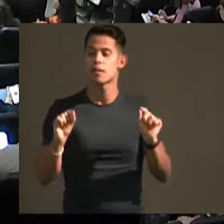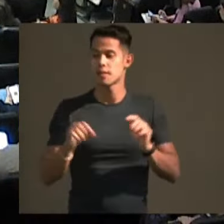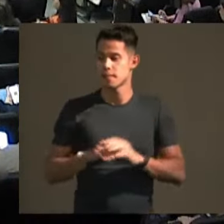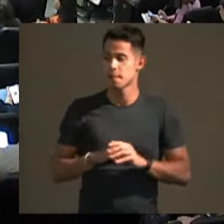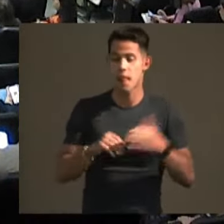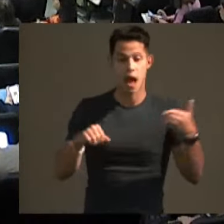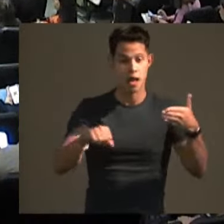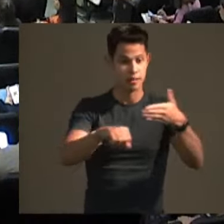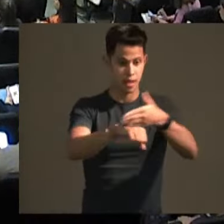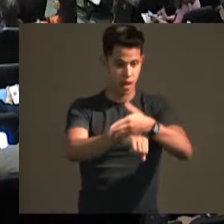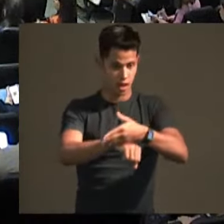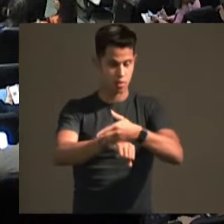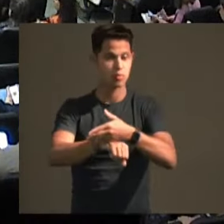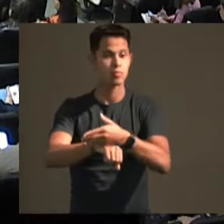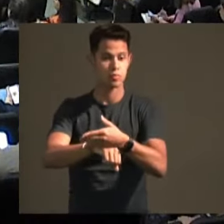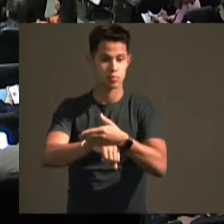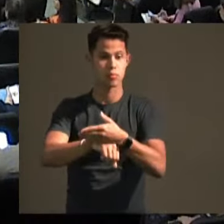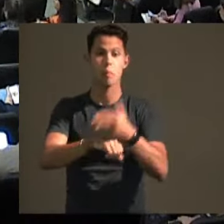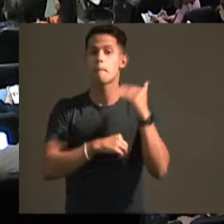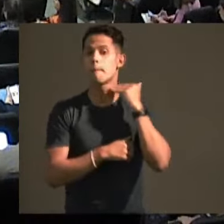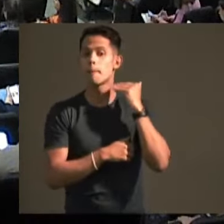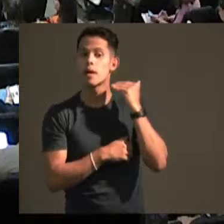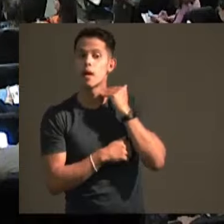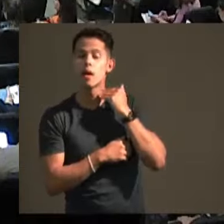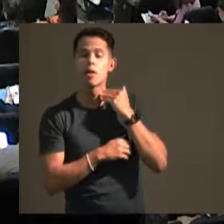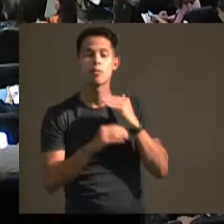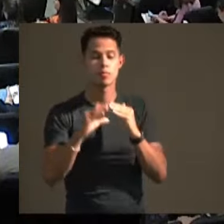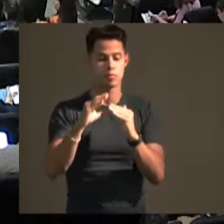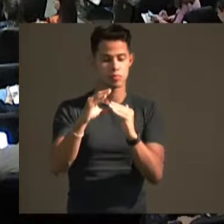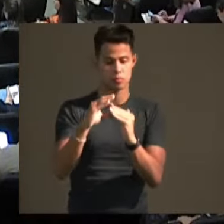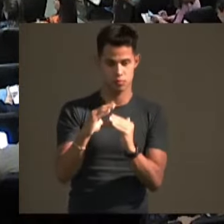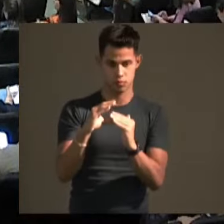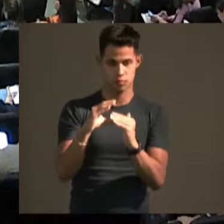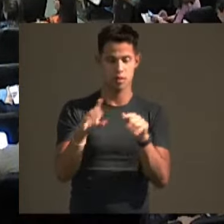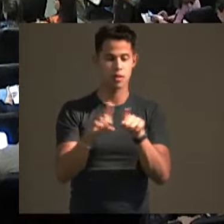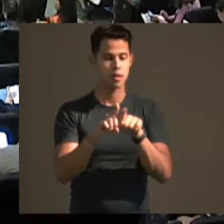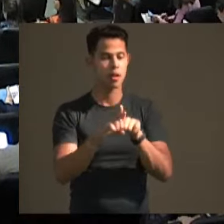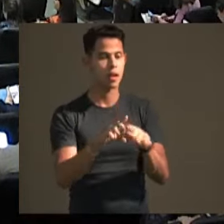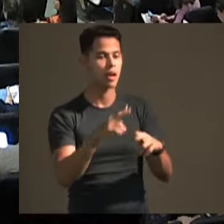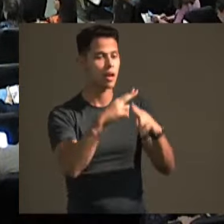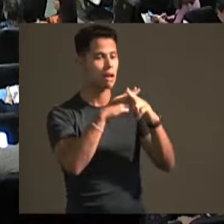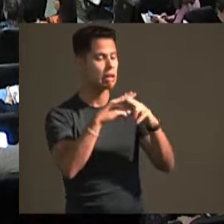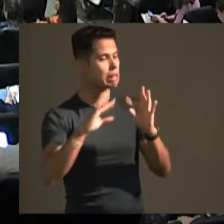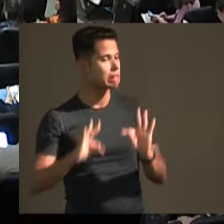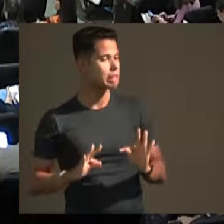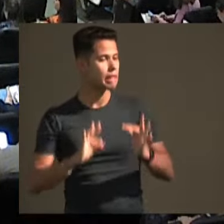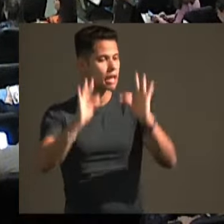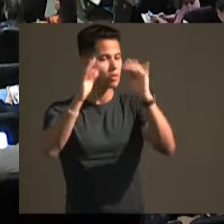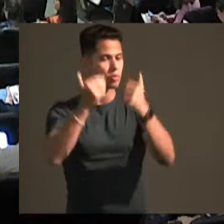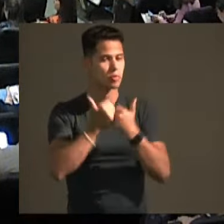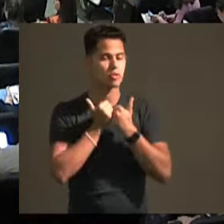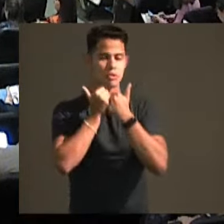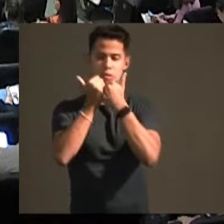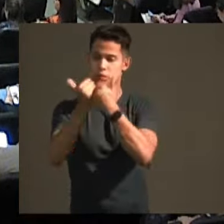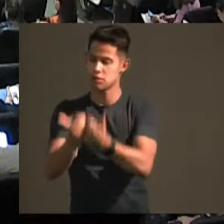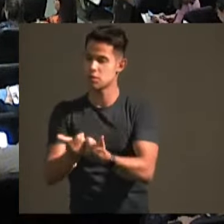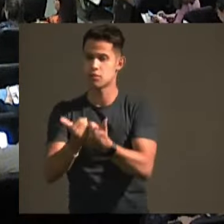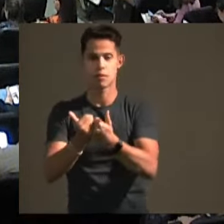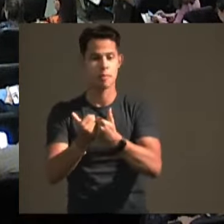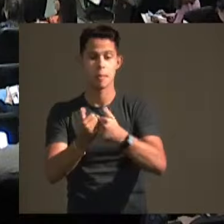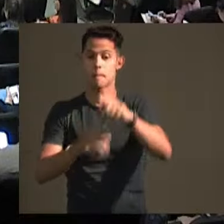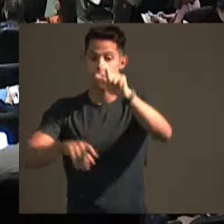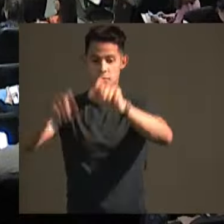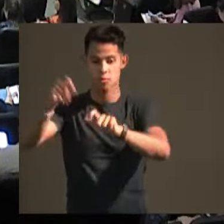o acesso de financiamento do Banco do Brasil e da Caixa Econômica para tecnologias assistivas, cadeira de rodas, para as pessoas